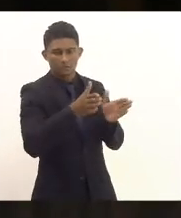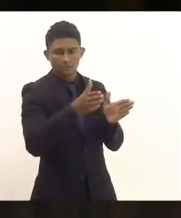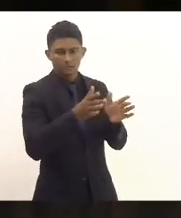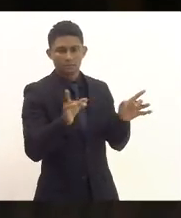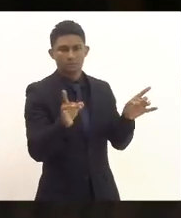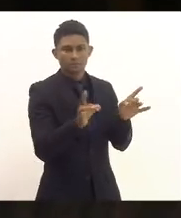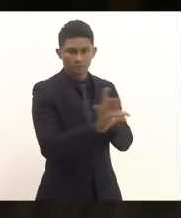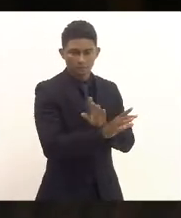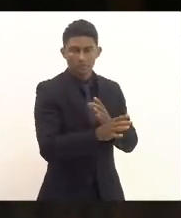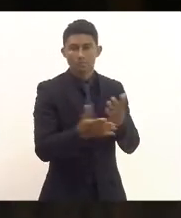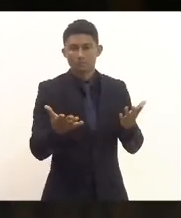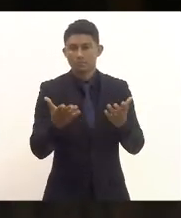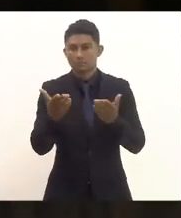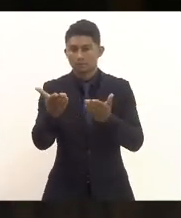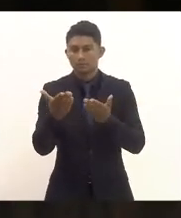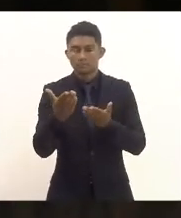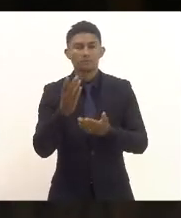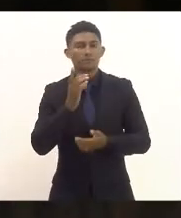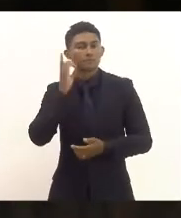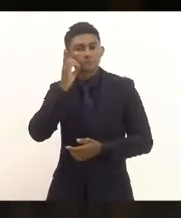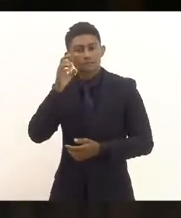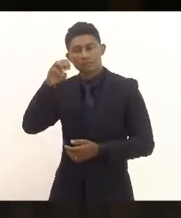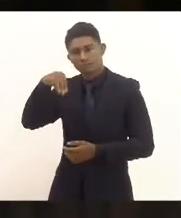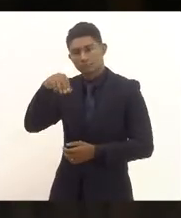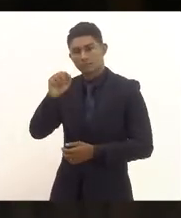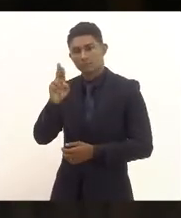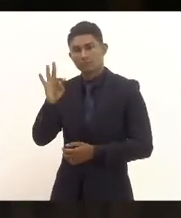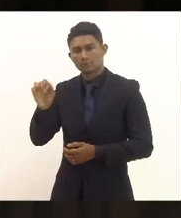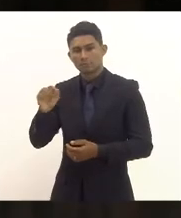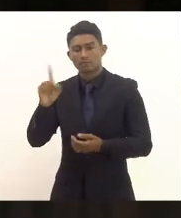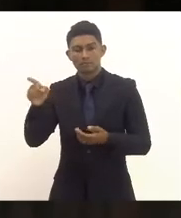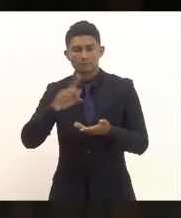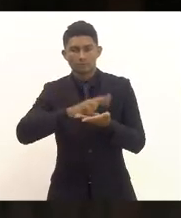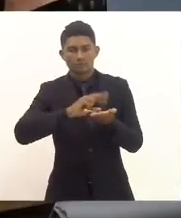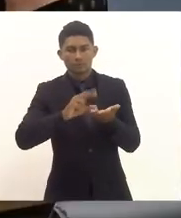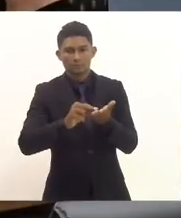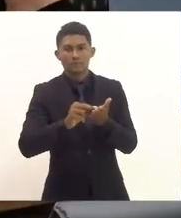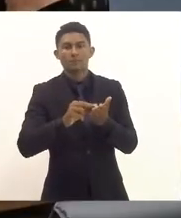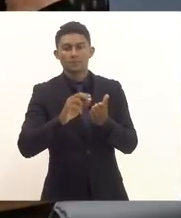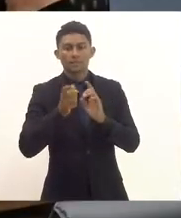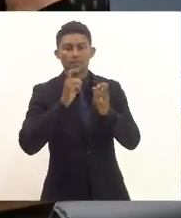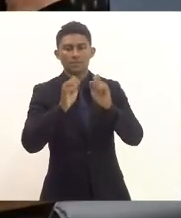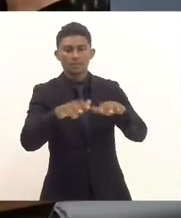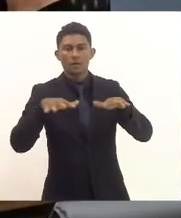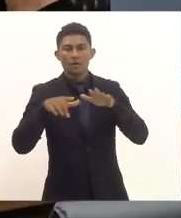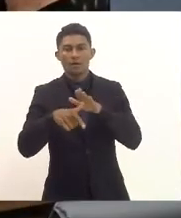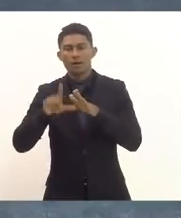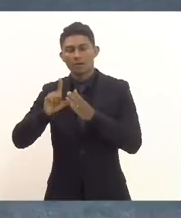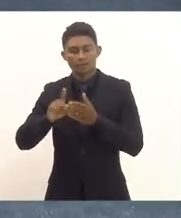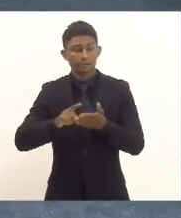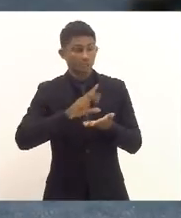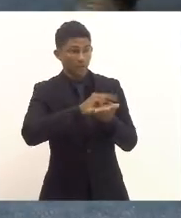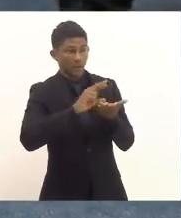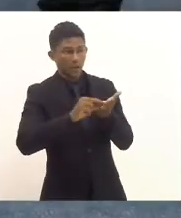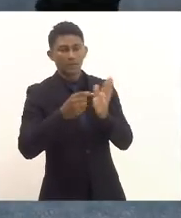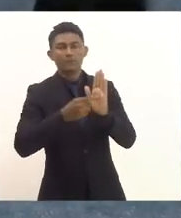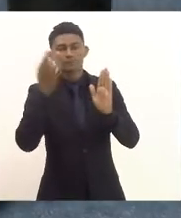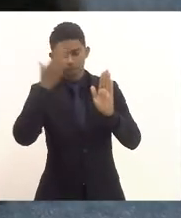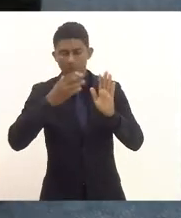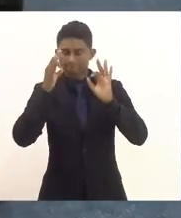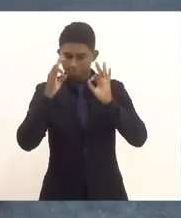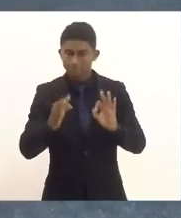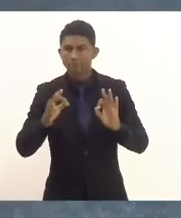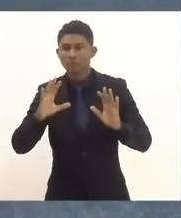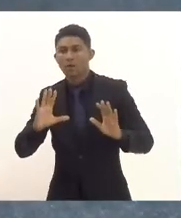dia presidente da convida a deputada Martha Rocha fazer a leitura da ata da sessão anterior reflete com exatidão ocorrido na